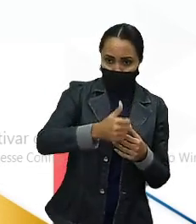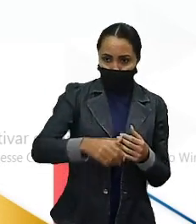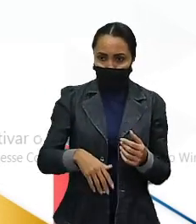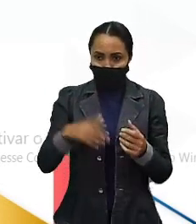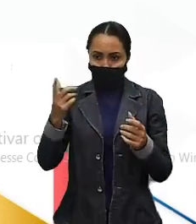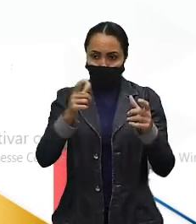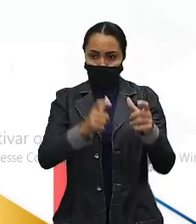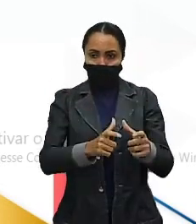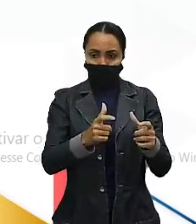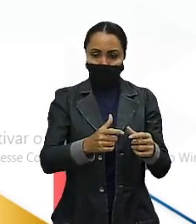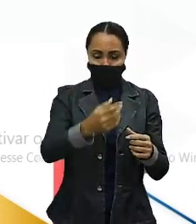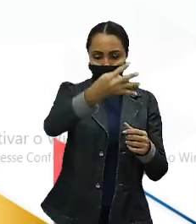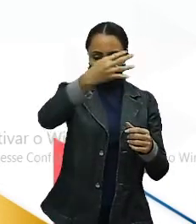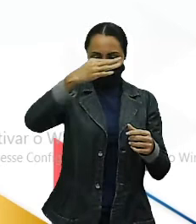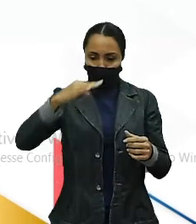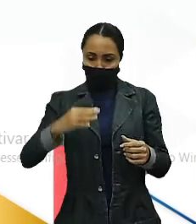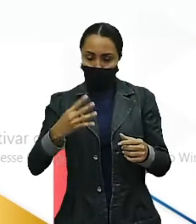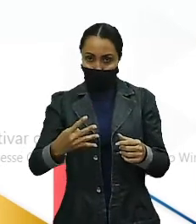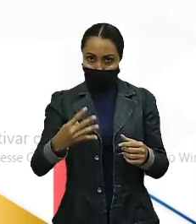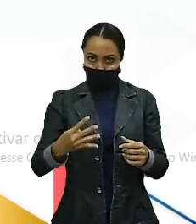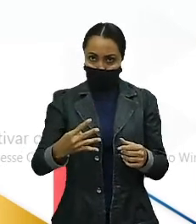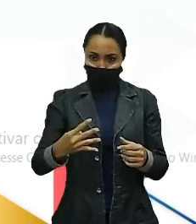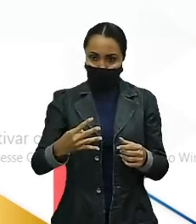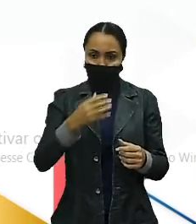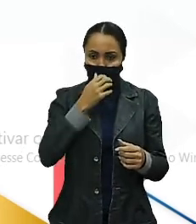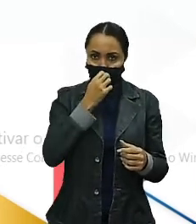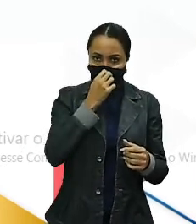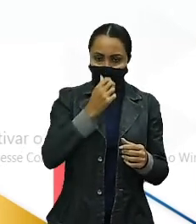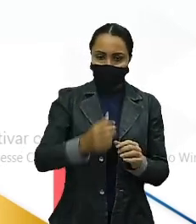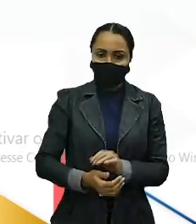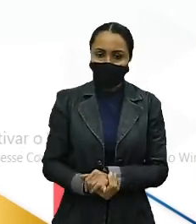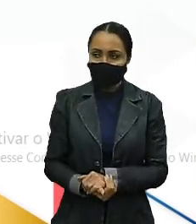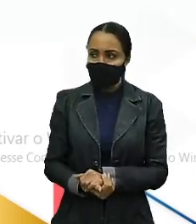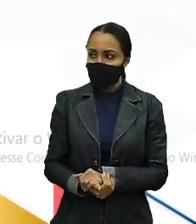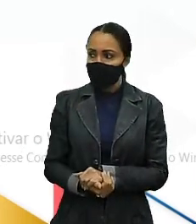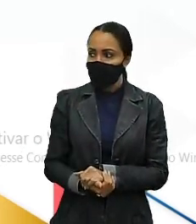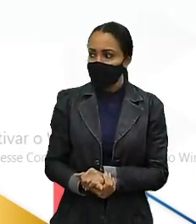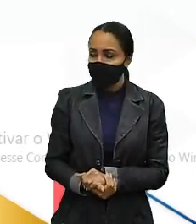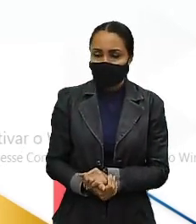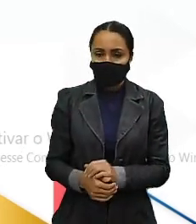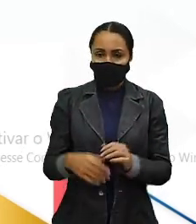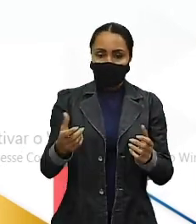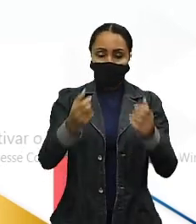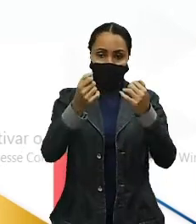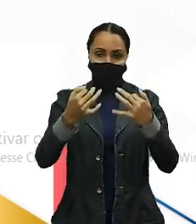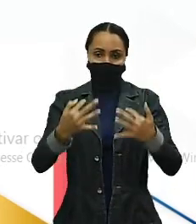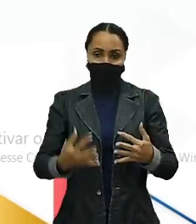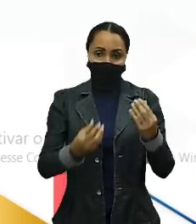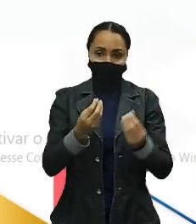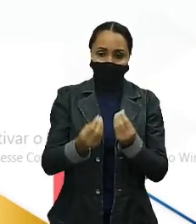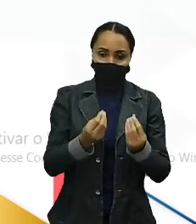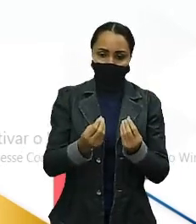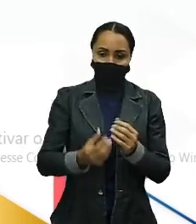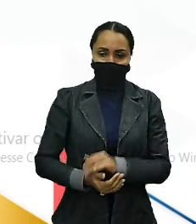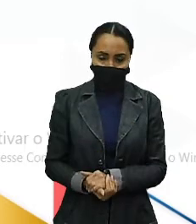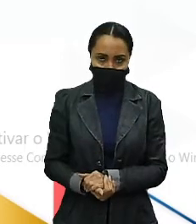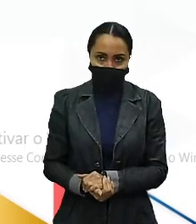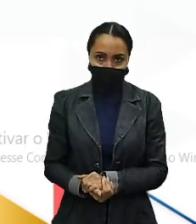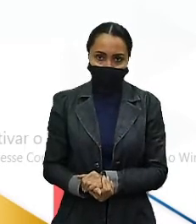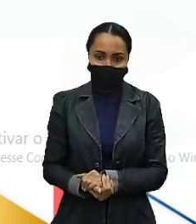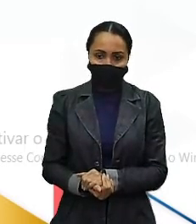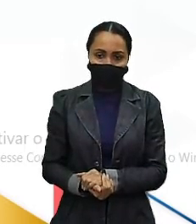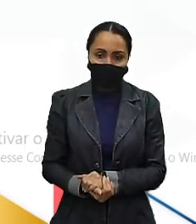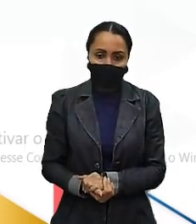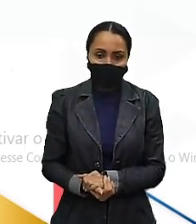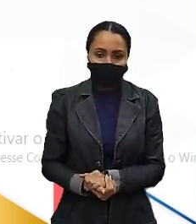está localizada no quarto quadrante. Ou seja, ela estava representada no primeiro, foi para o quarto. Descreva como que a figura foi obtida. Veja, tá? Se